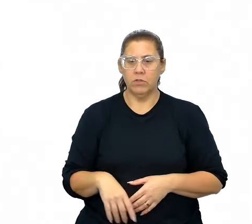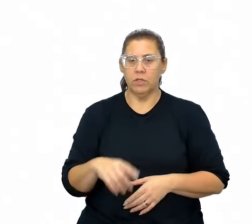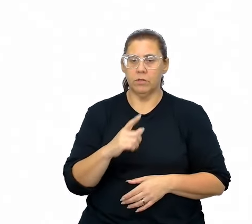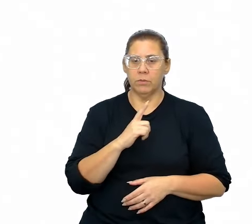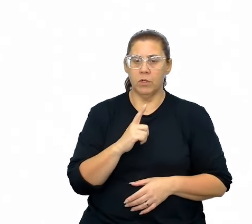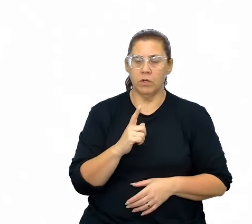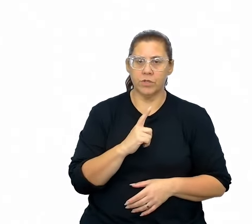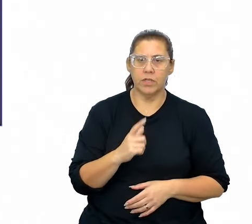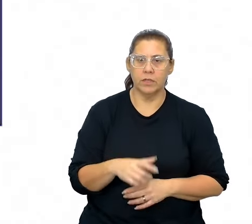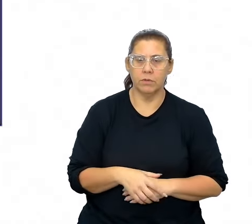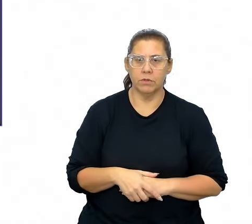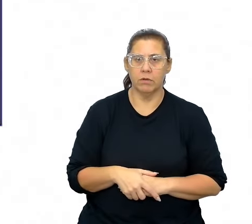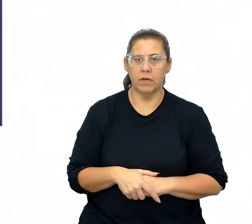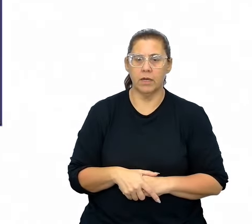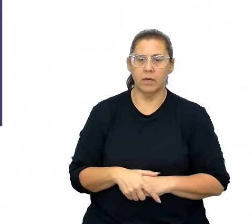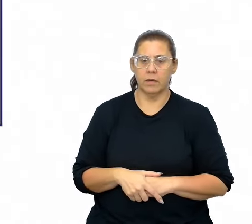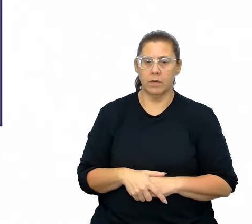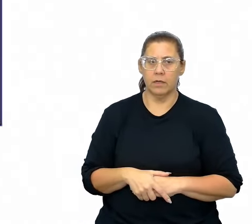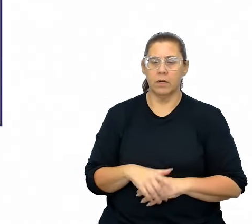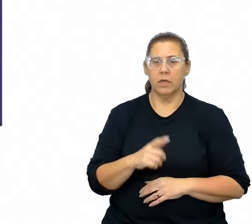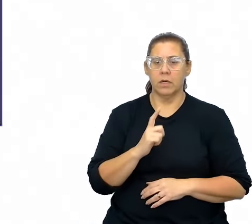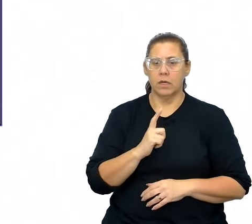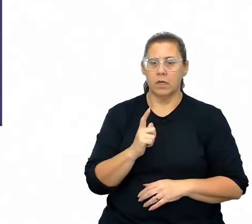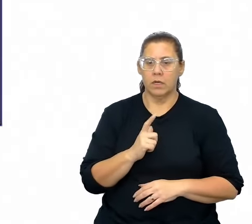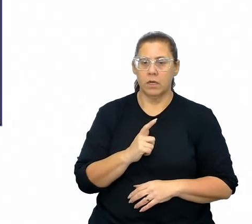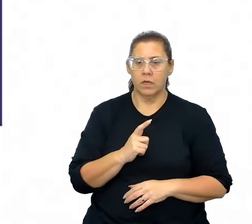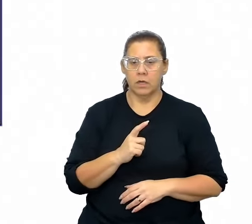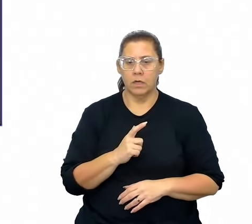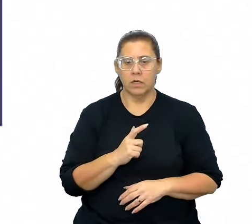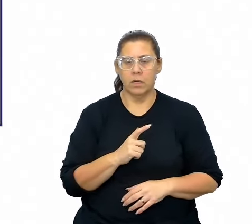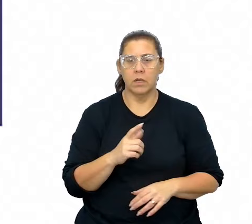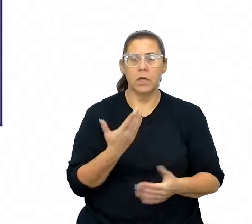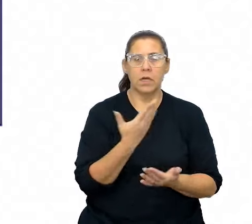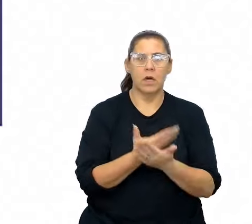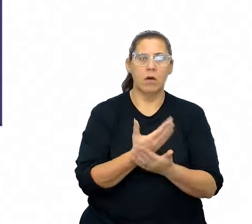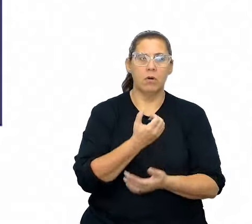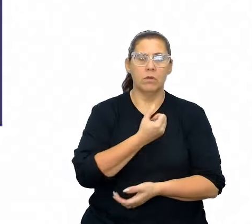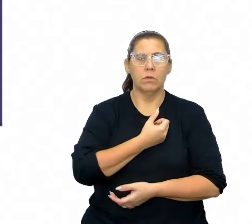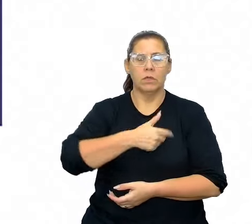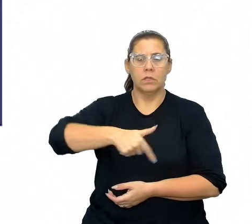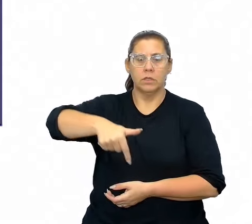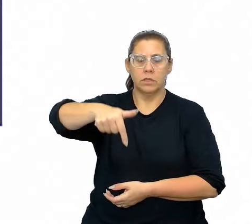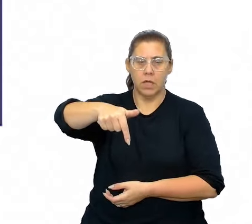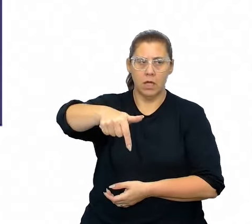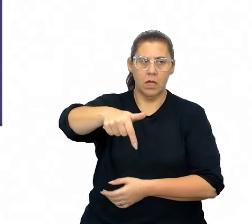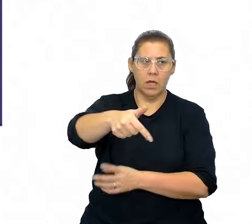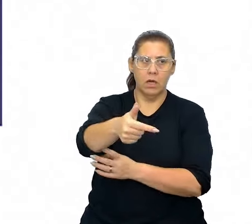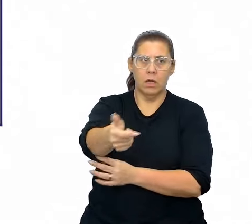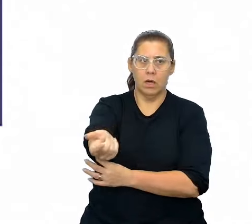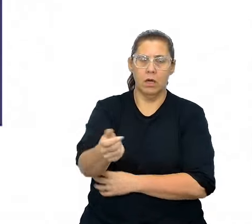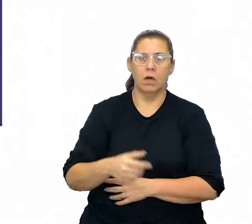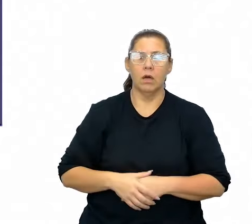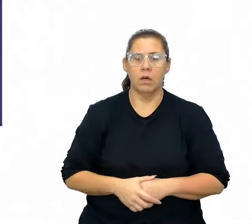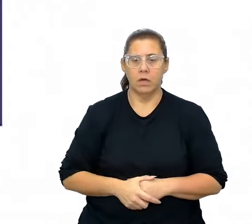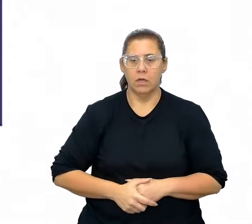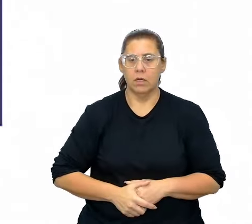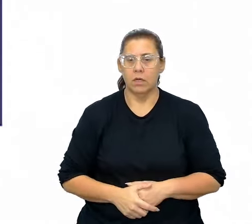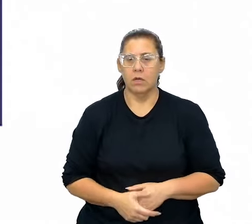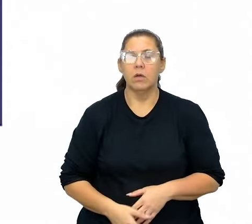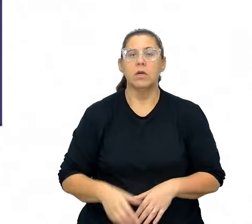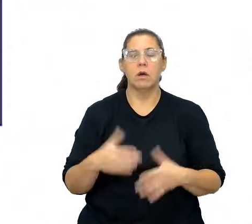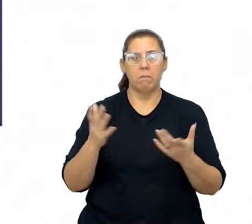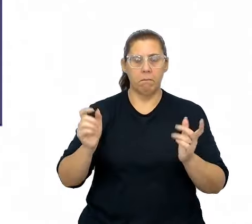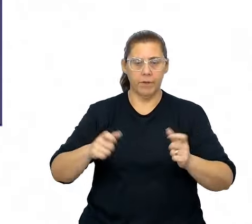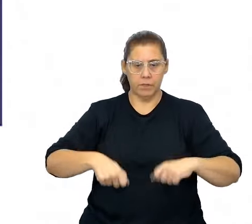Seguindo, ai, fui muito, desculpa. Aqui nós temos a aula 7, e na aula 7 diz respeito